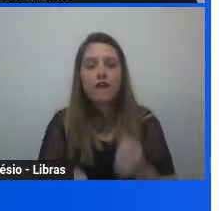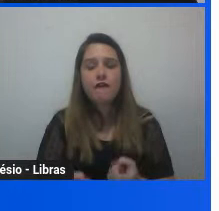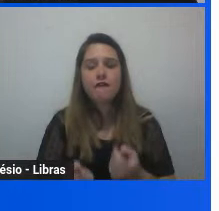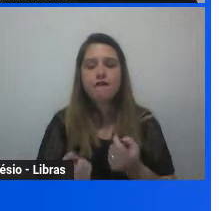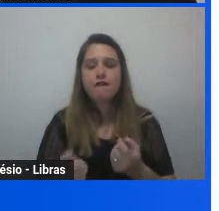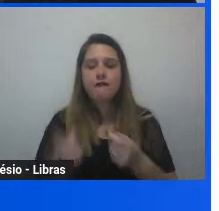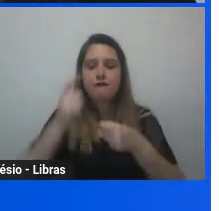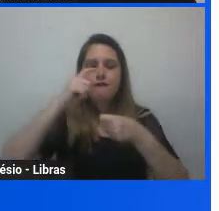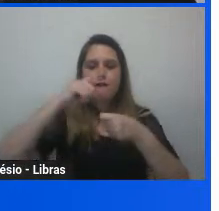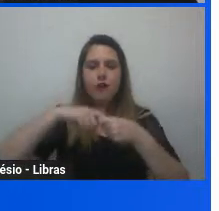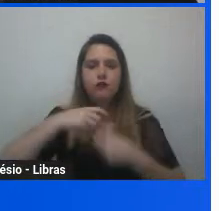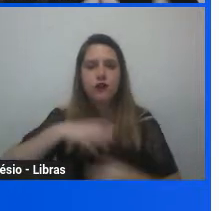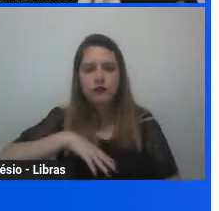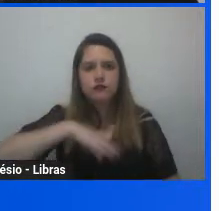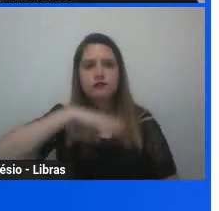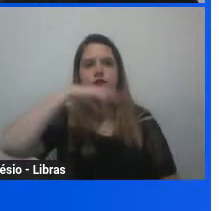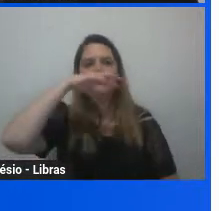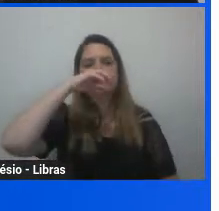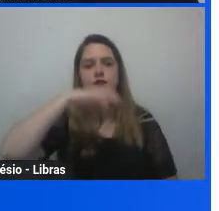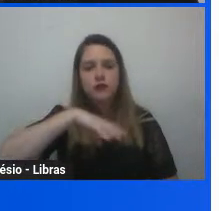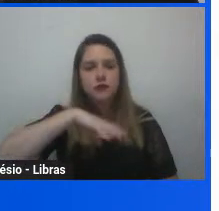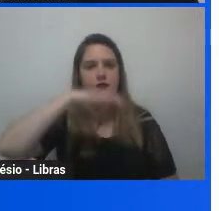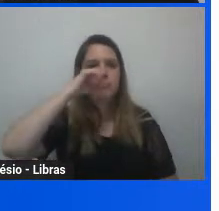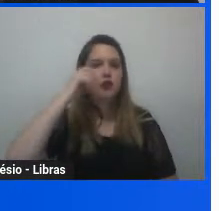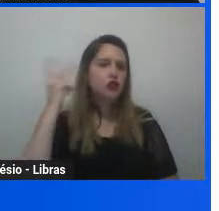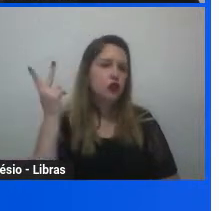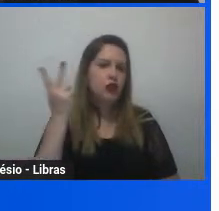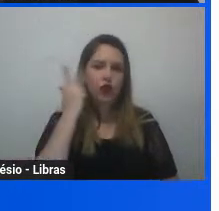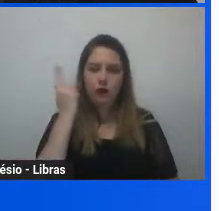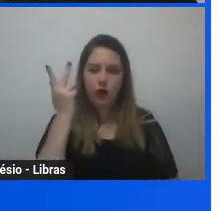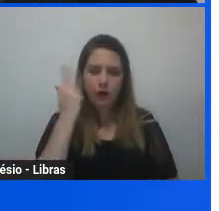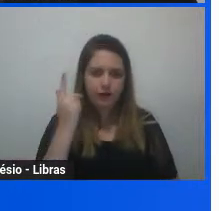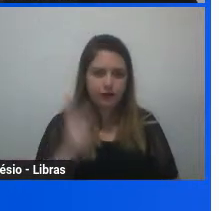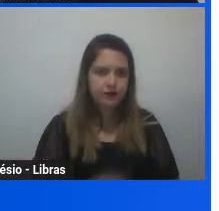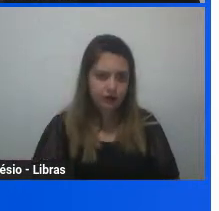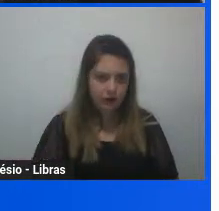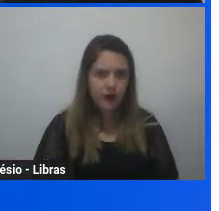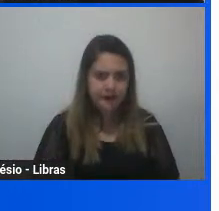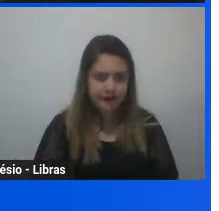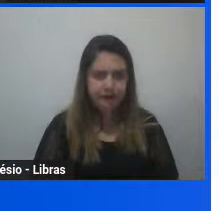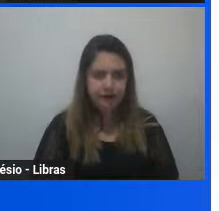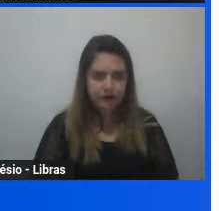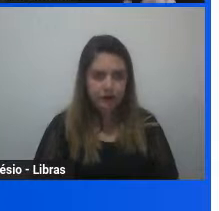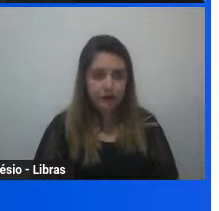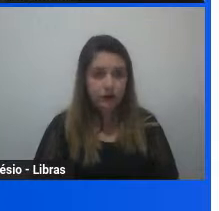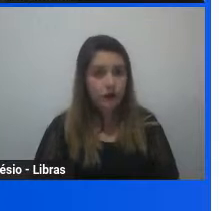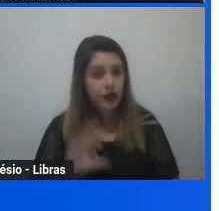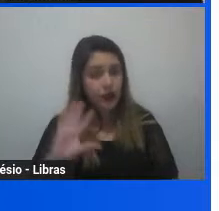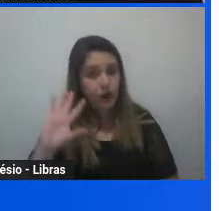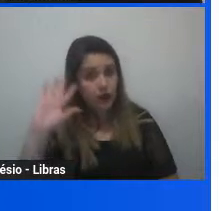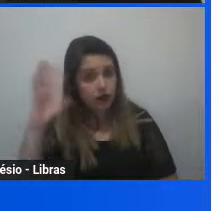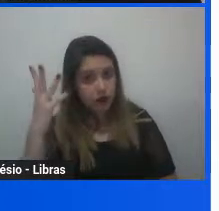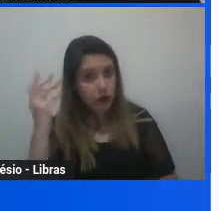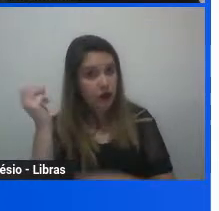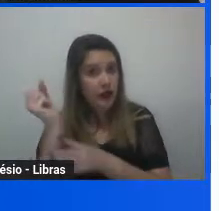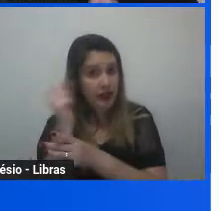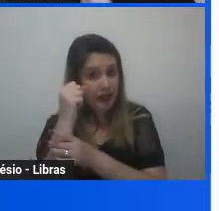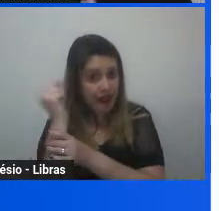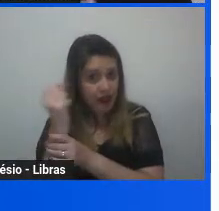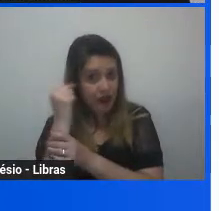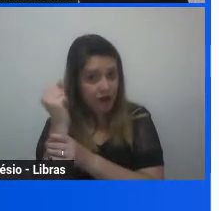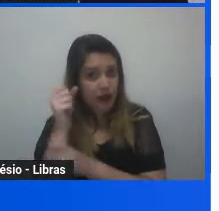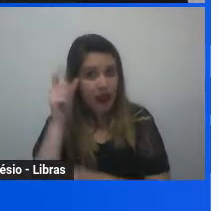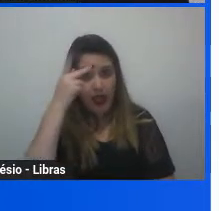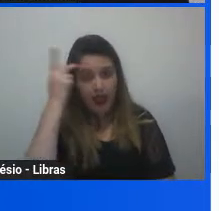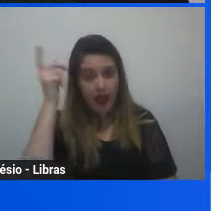respirar normalmente e a respiração fica preservada. Mas uma situação grave, a